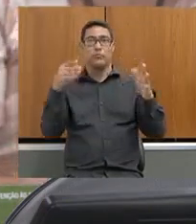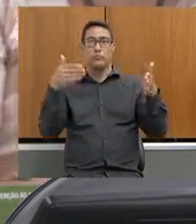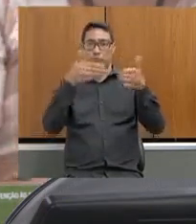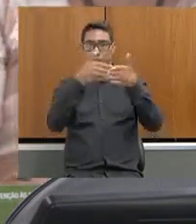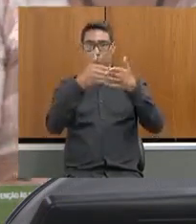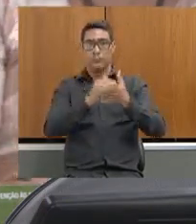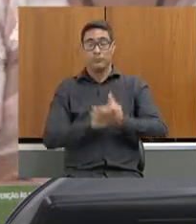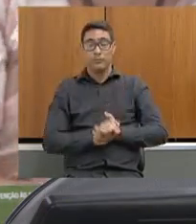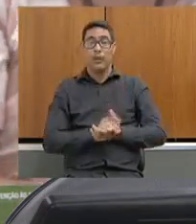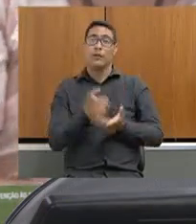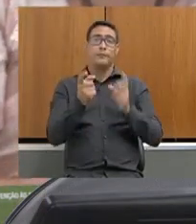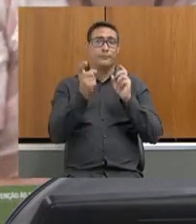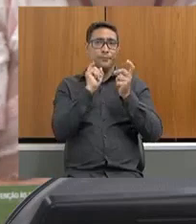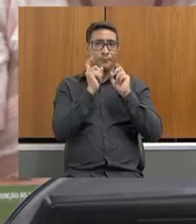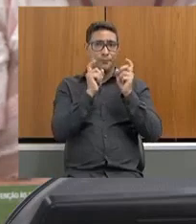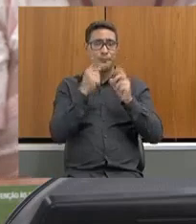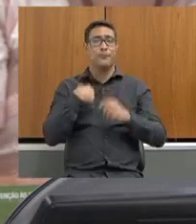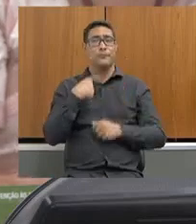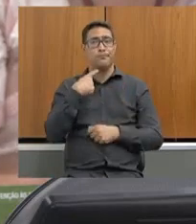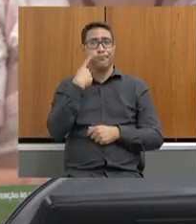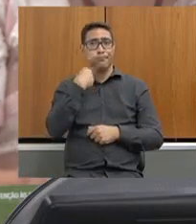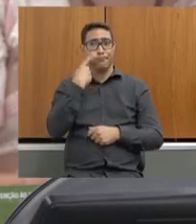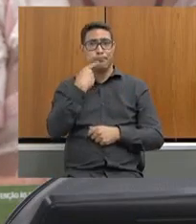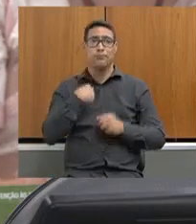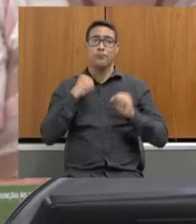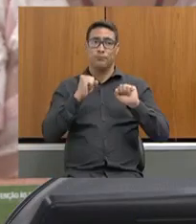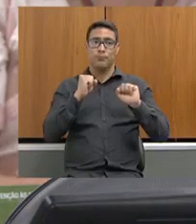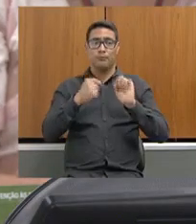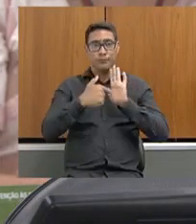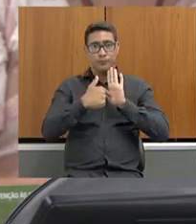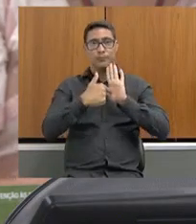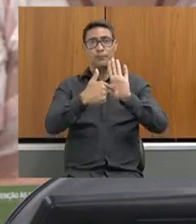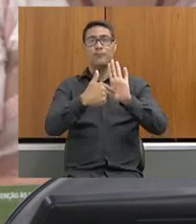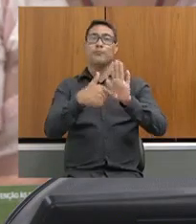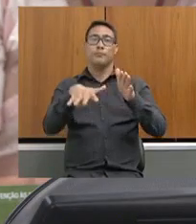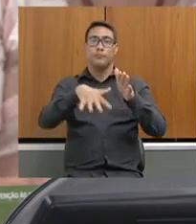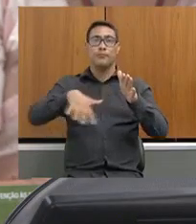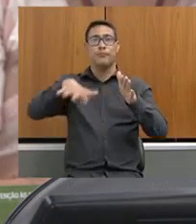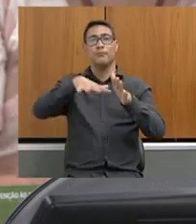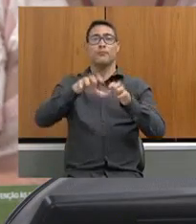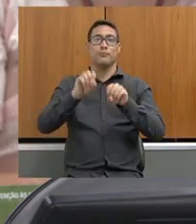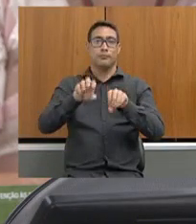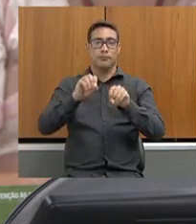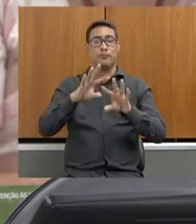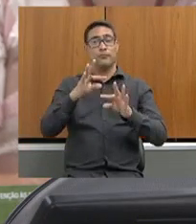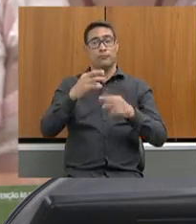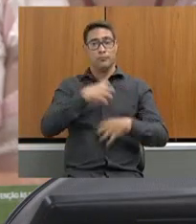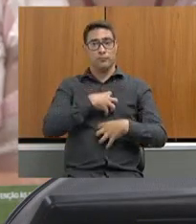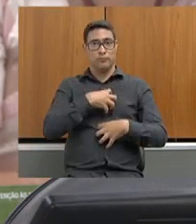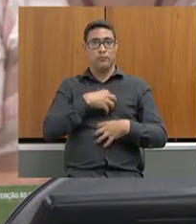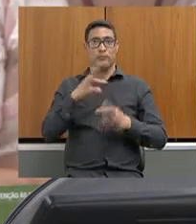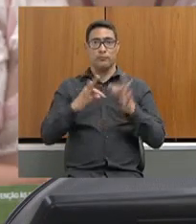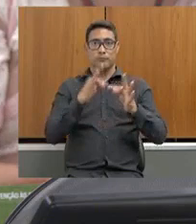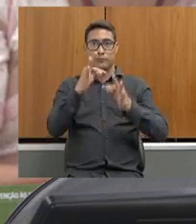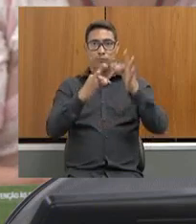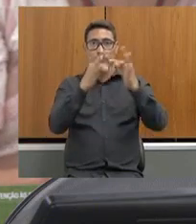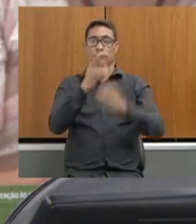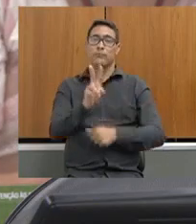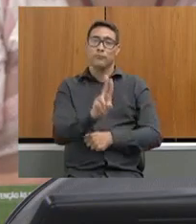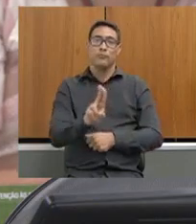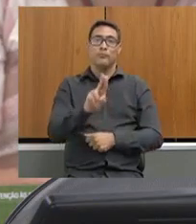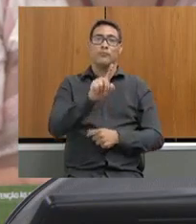decorrer da reunião, as deputadas e deputados poderão apresentar na Comissão de Educação, Ciência e Tecnologia, através da plataforma